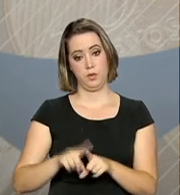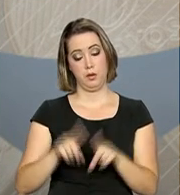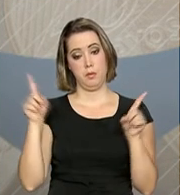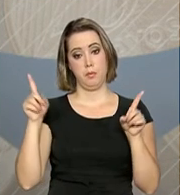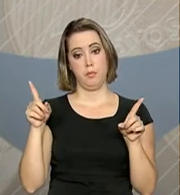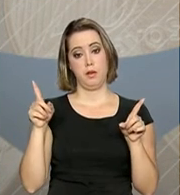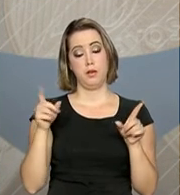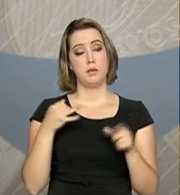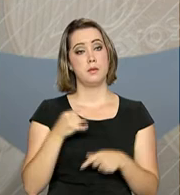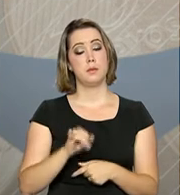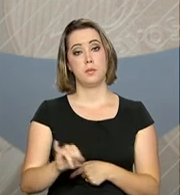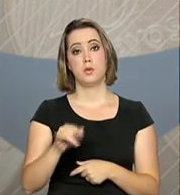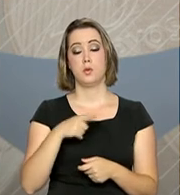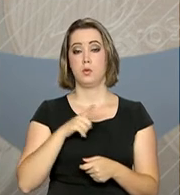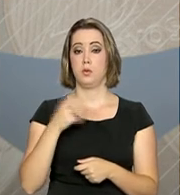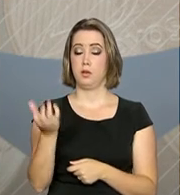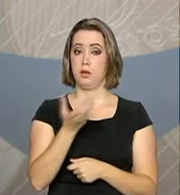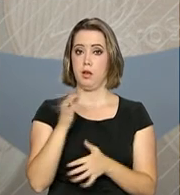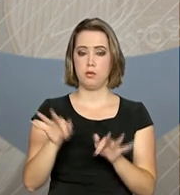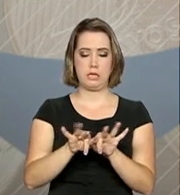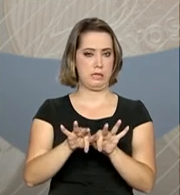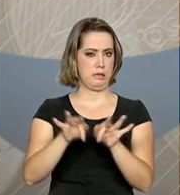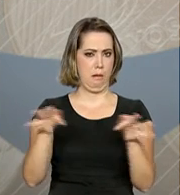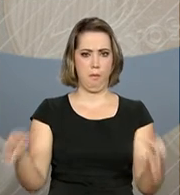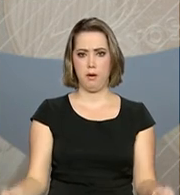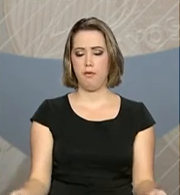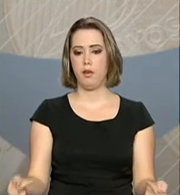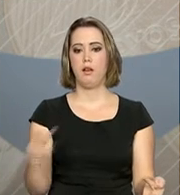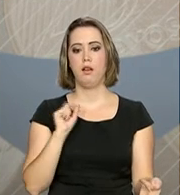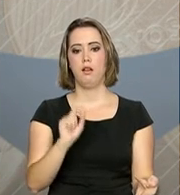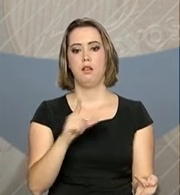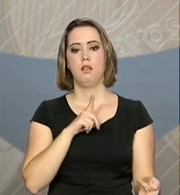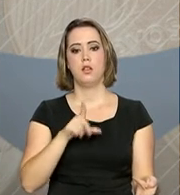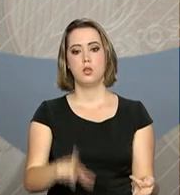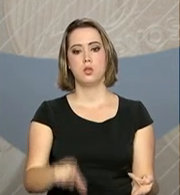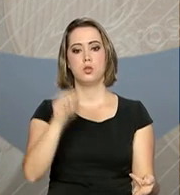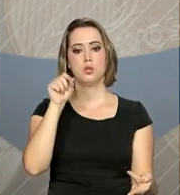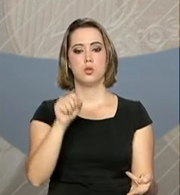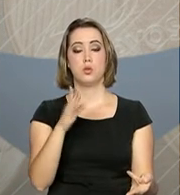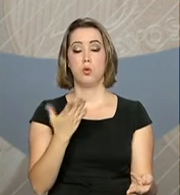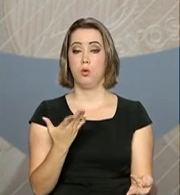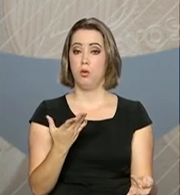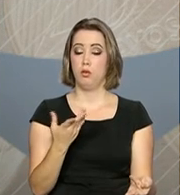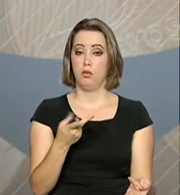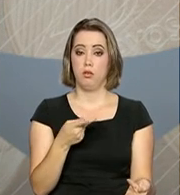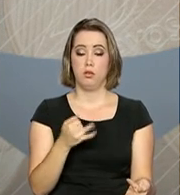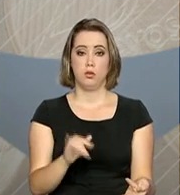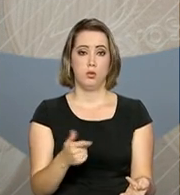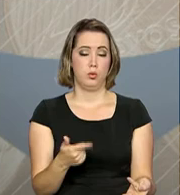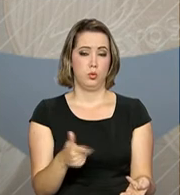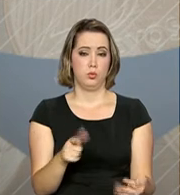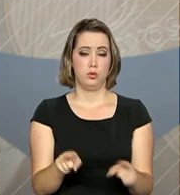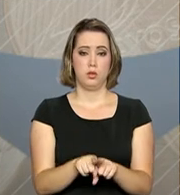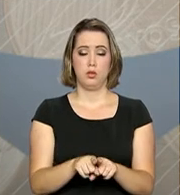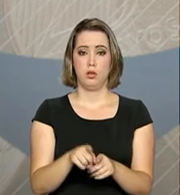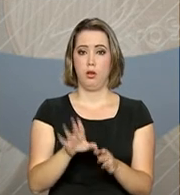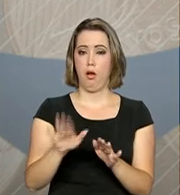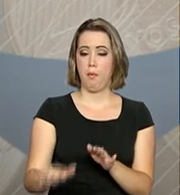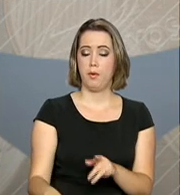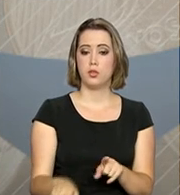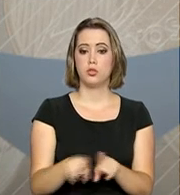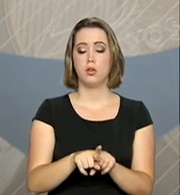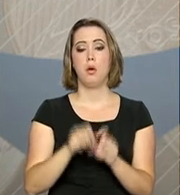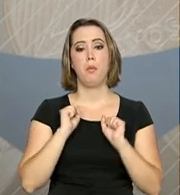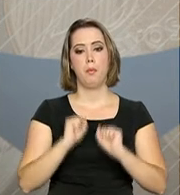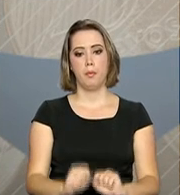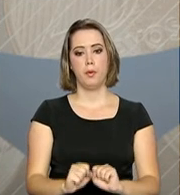quem decidir pelo desconto simplificado, ou seja, optar por não descontar valores permitidos por lei,